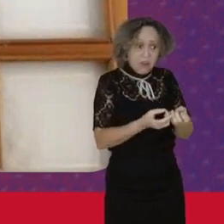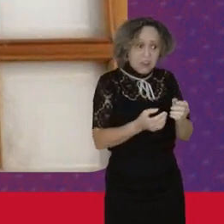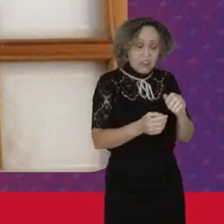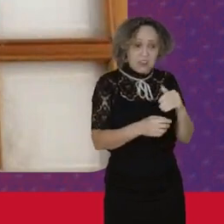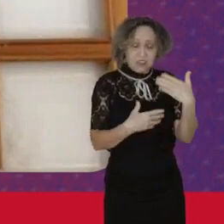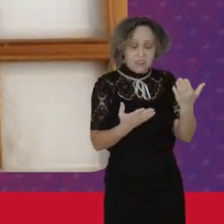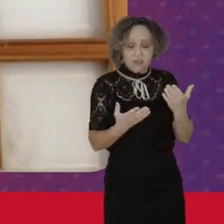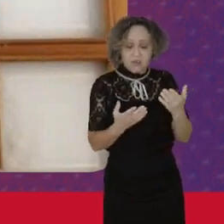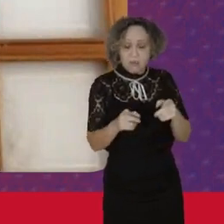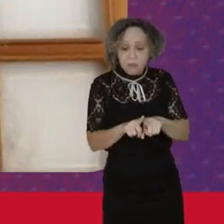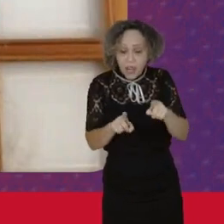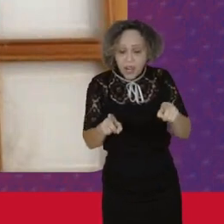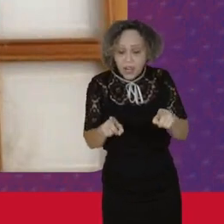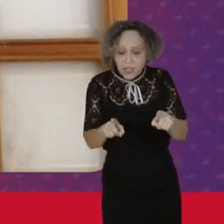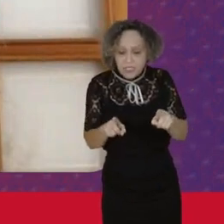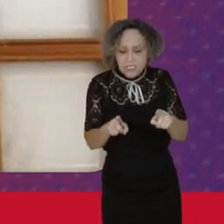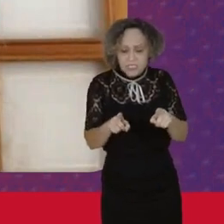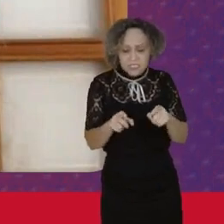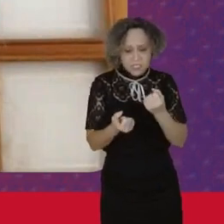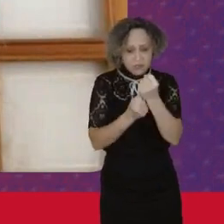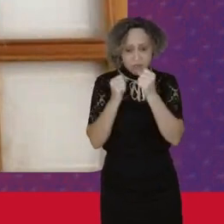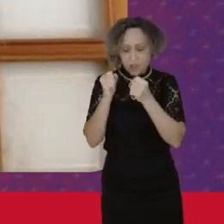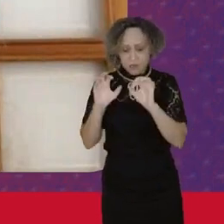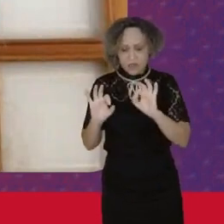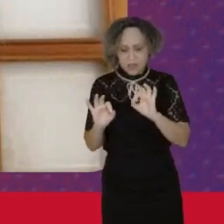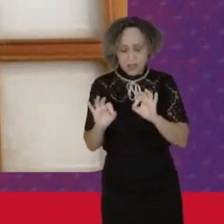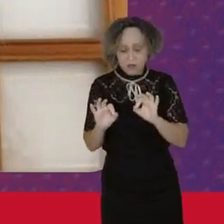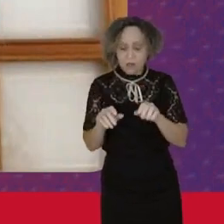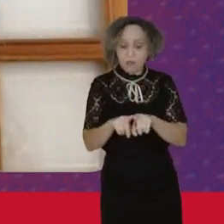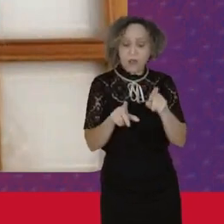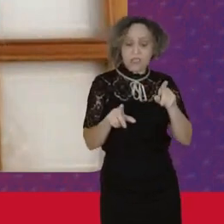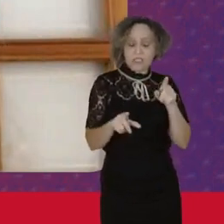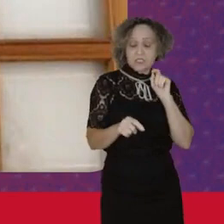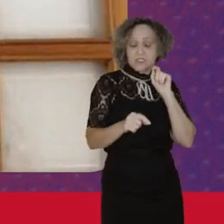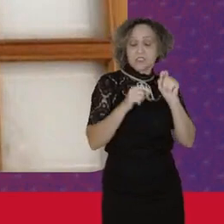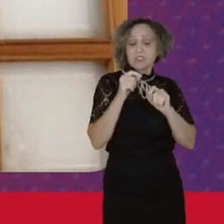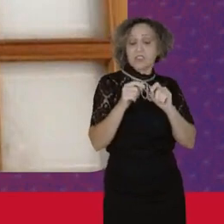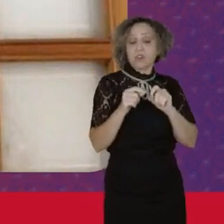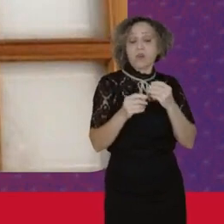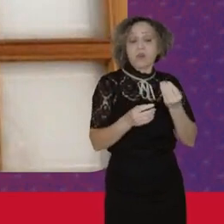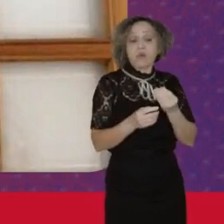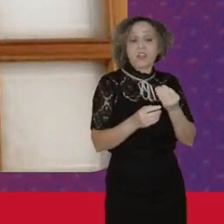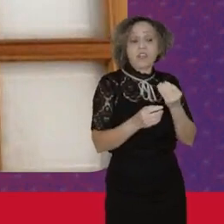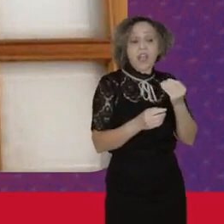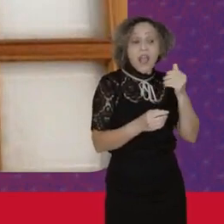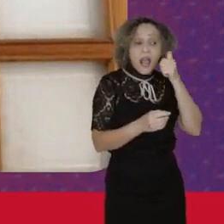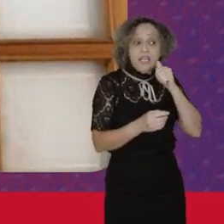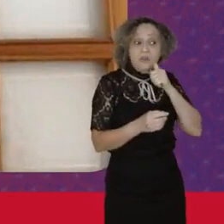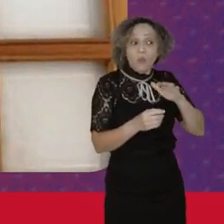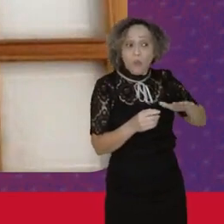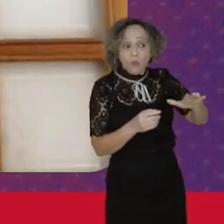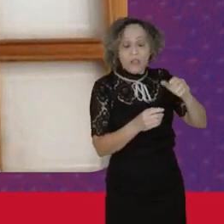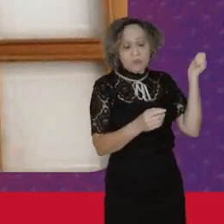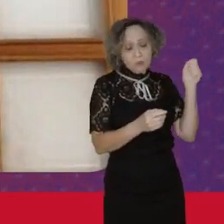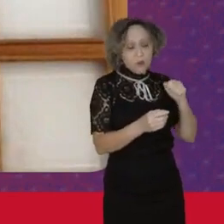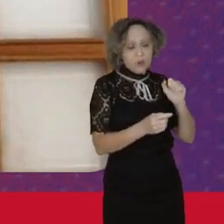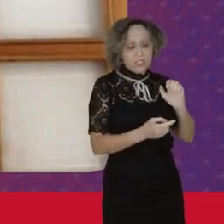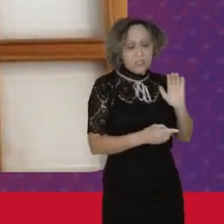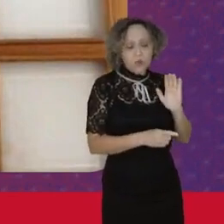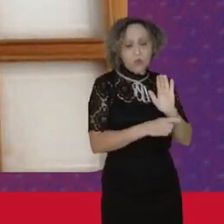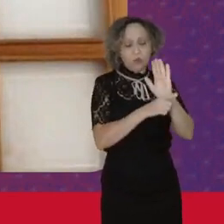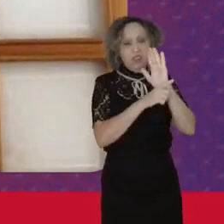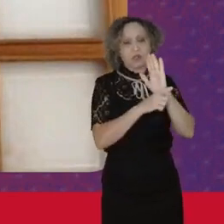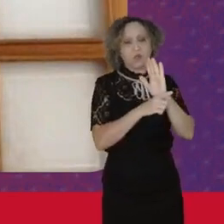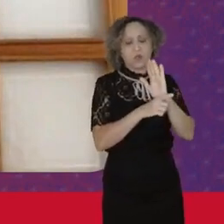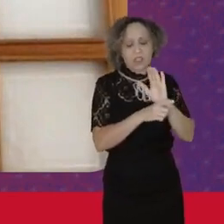verdadeiramente de alimentos. E sabemos a contribuição das mulheres, né, para a produção de alimentos diversificados, para a